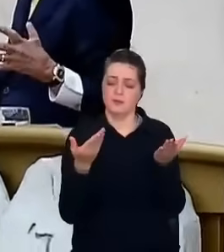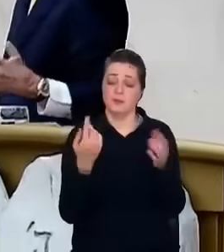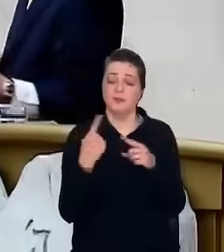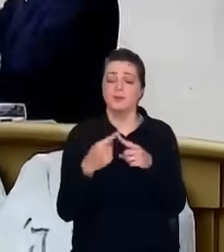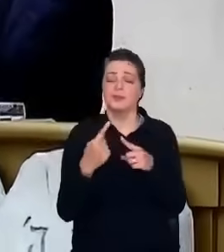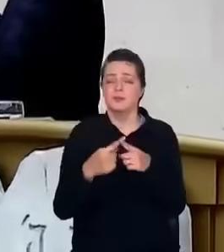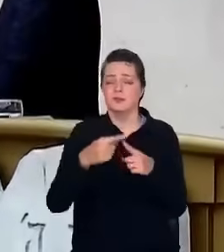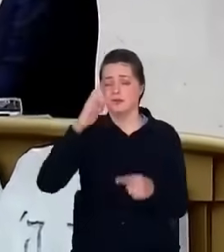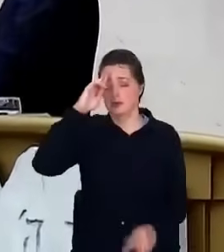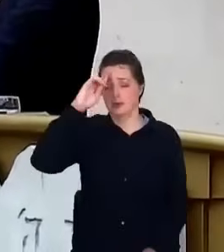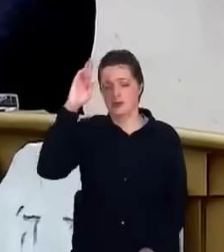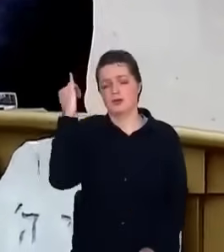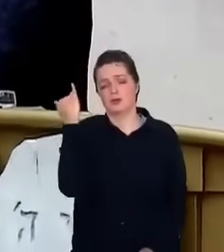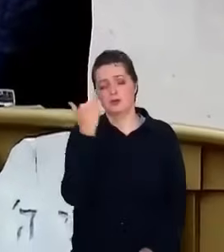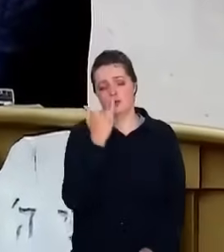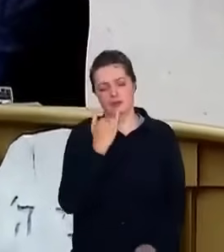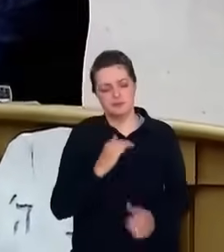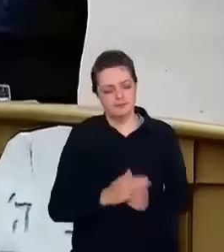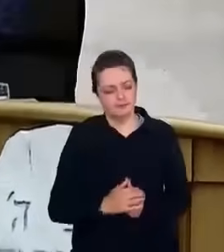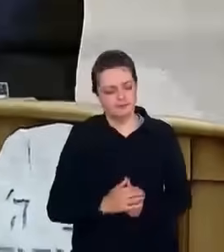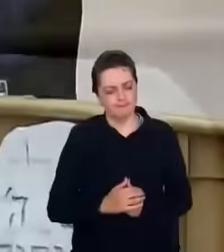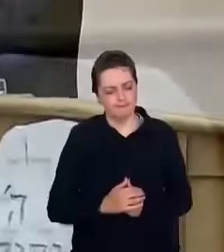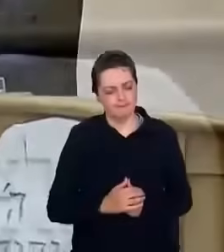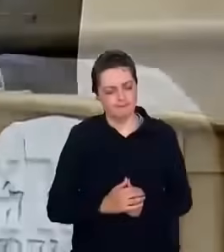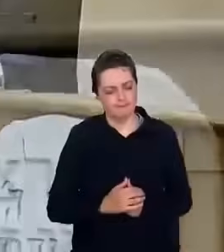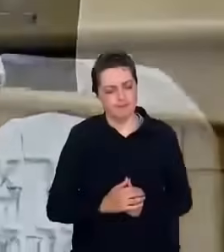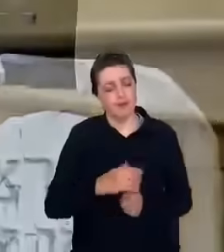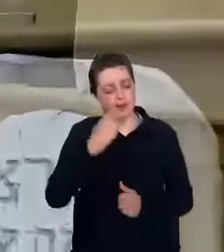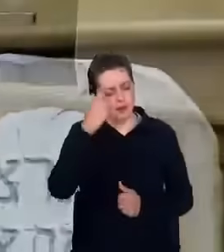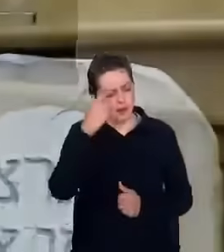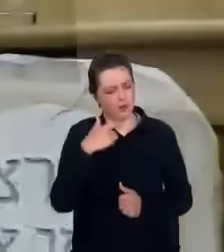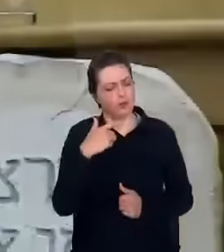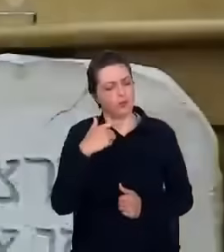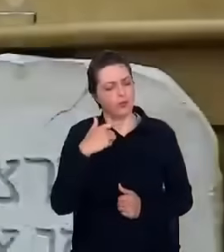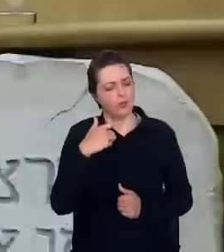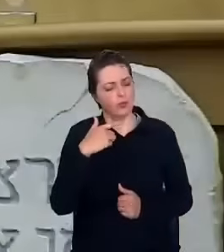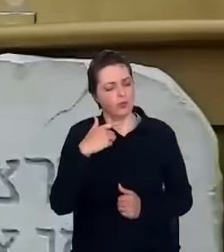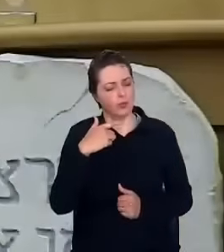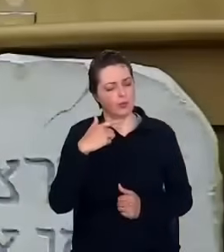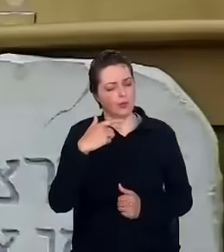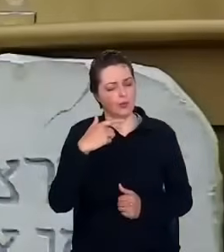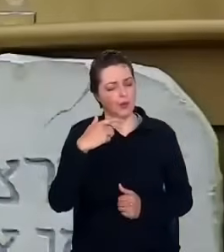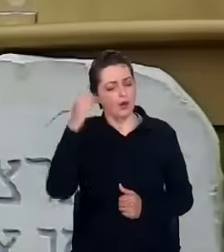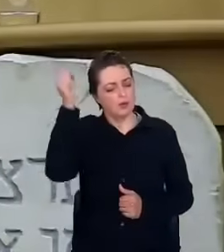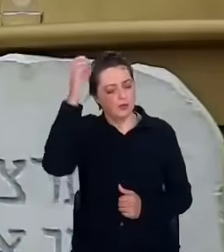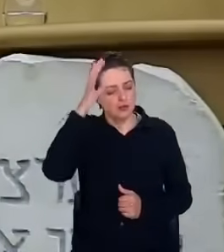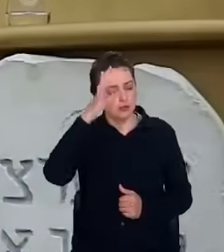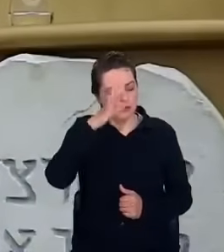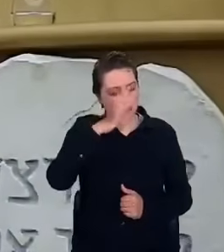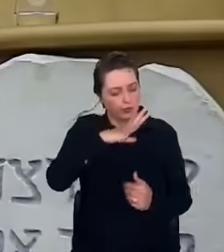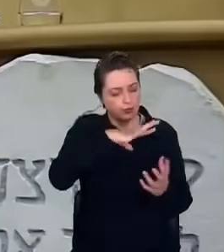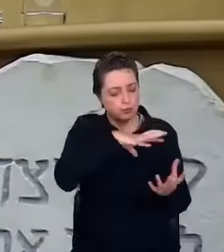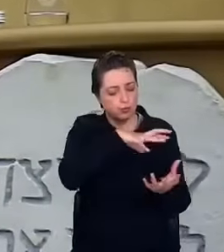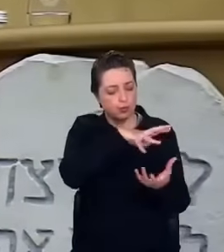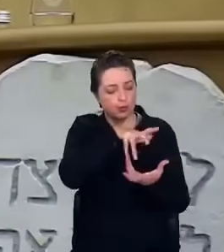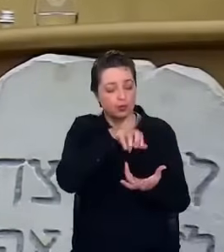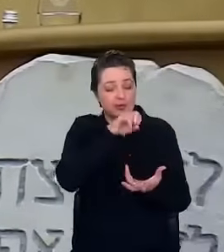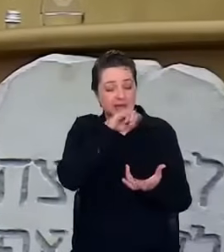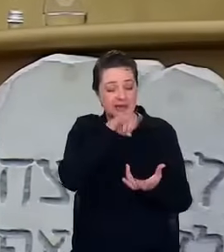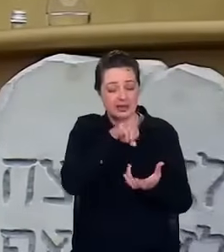disse: eu sou a luz do mundo, quem me segue?